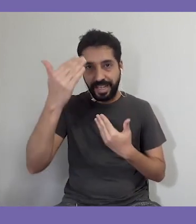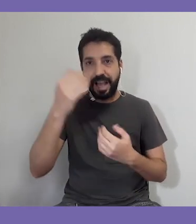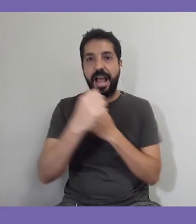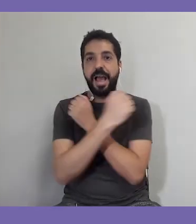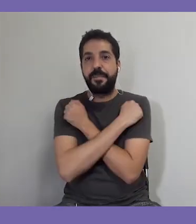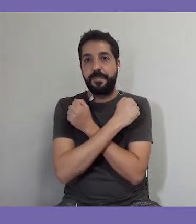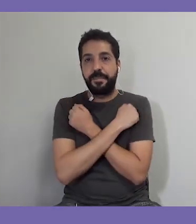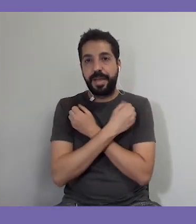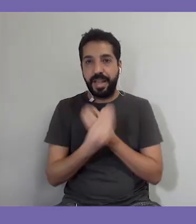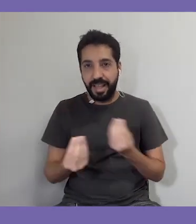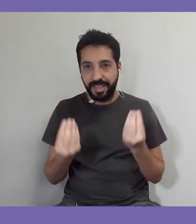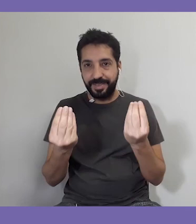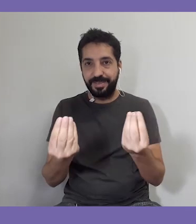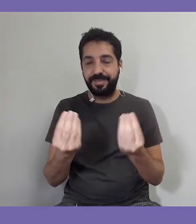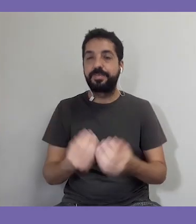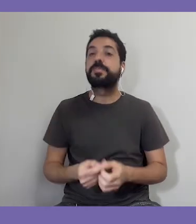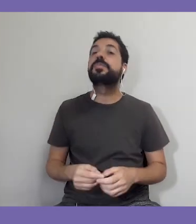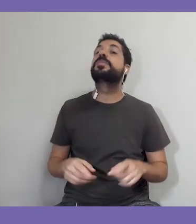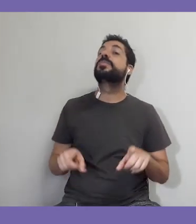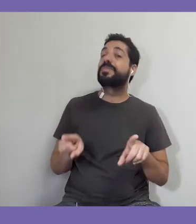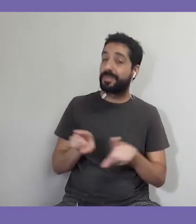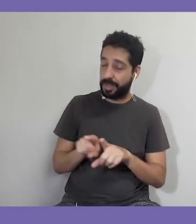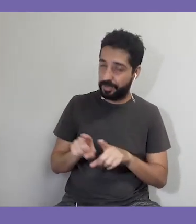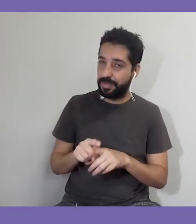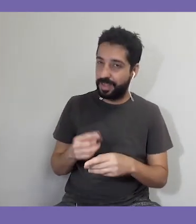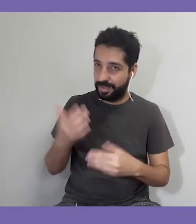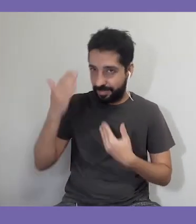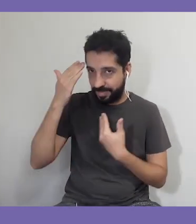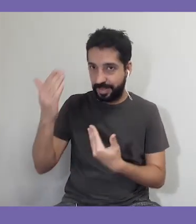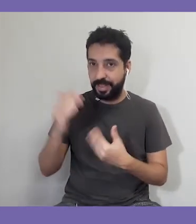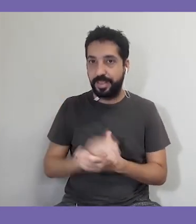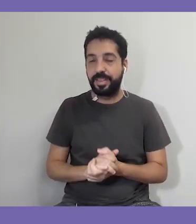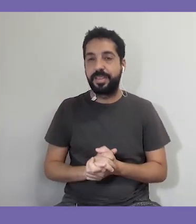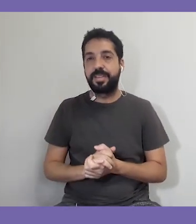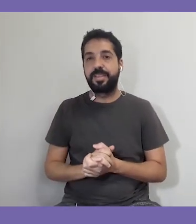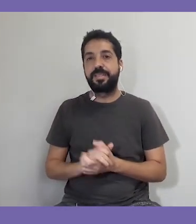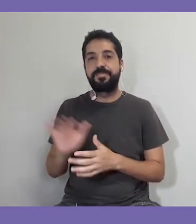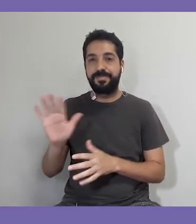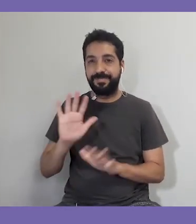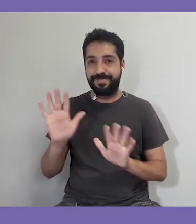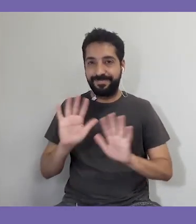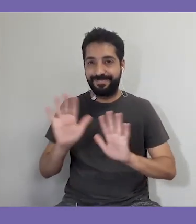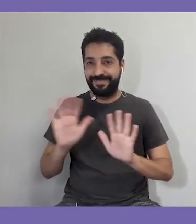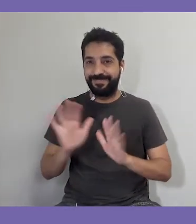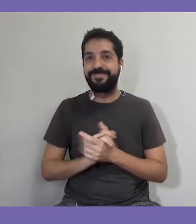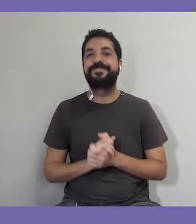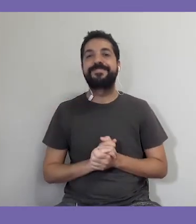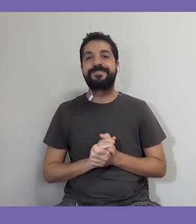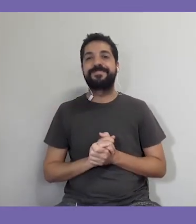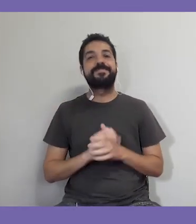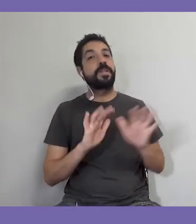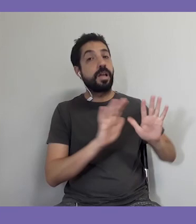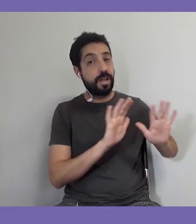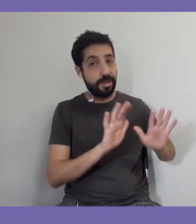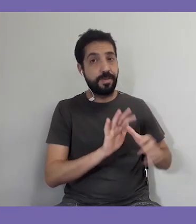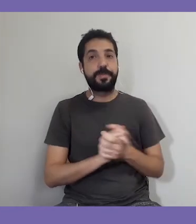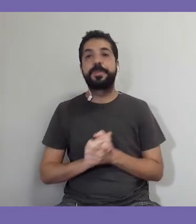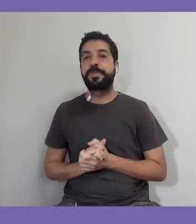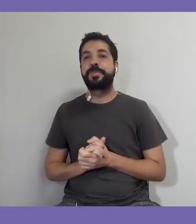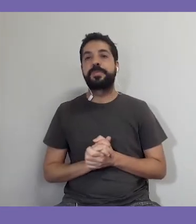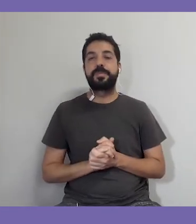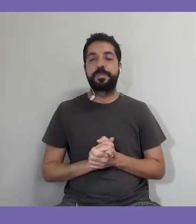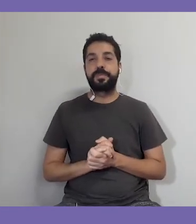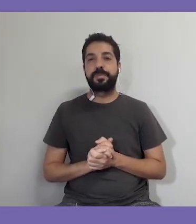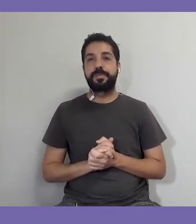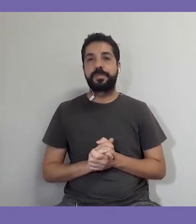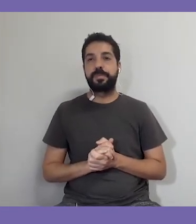Beleza. Valeu, Lívia. Um abração para você. Outro, Até a Carlos. próxima. Até. Tchau.